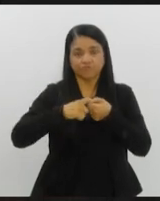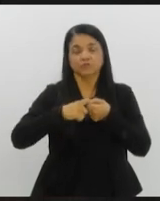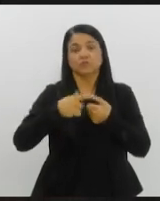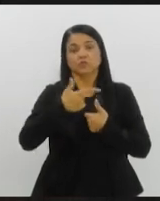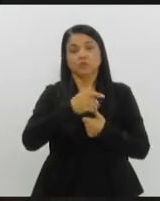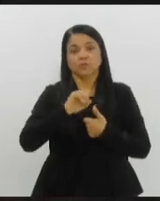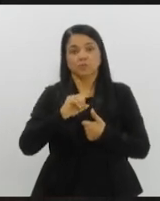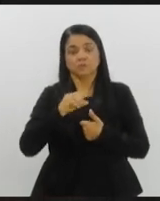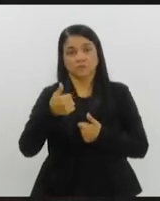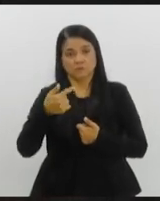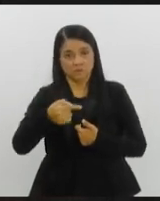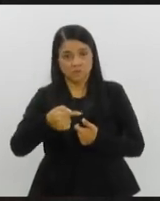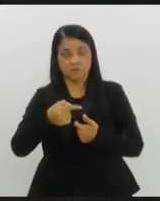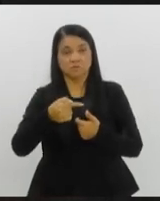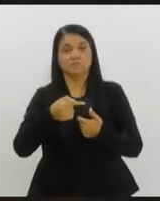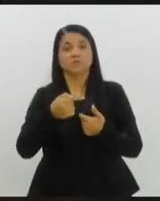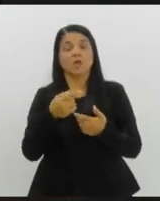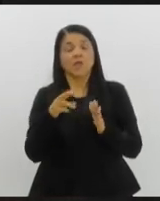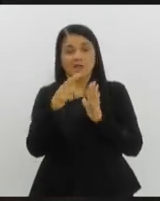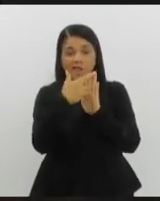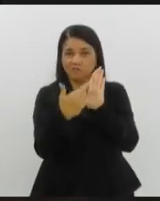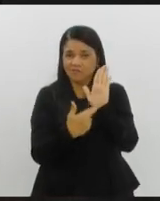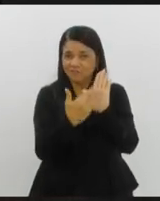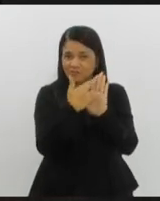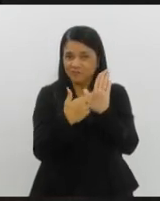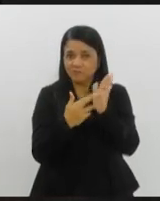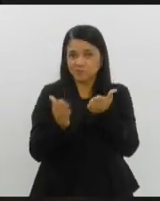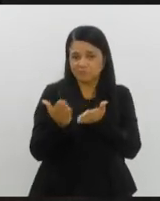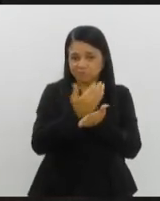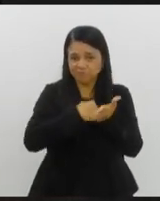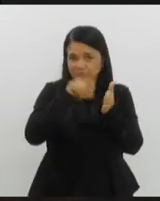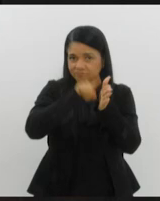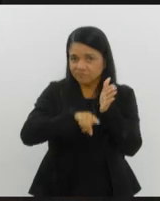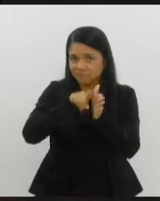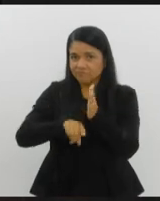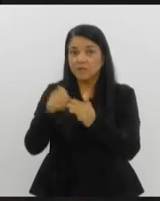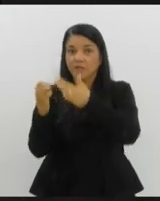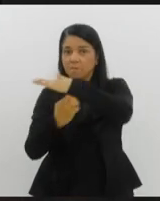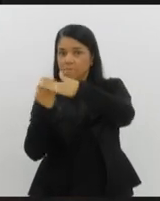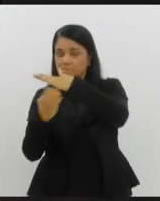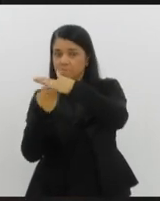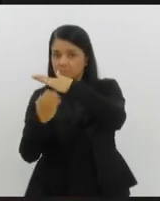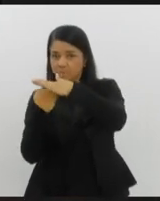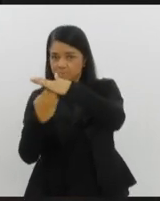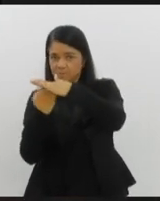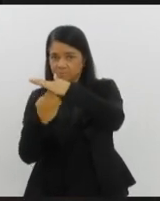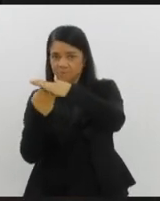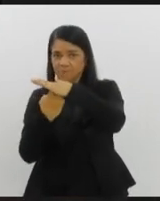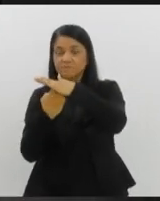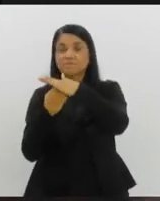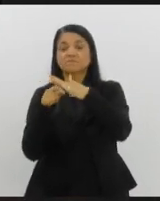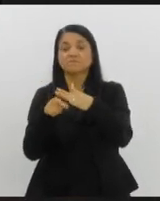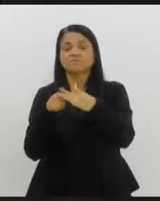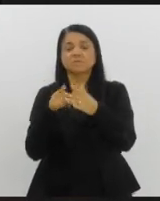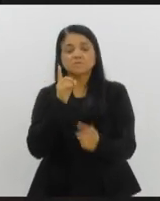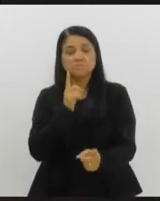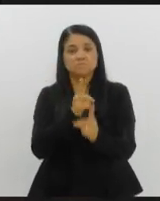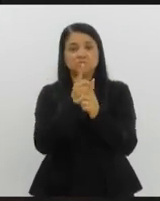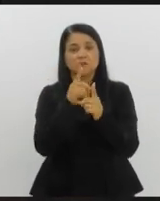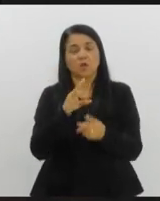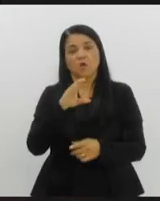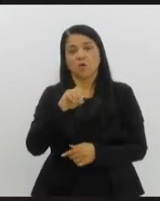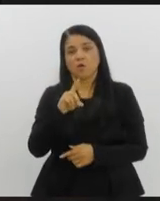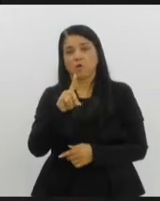regime diferenciado de tributação para empresas cuja atividade econômica principal seja identificada pelo